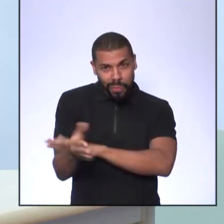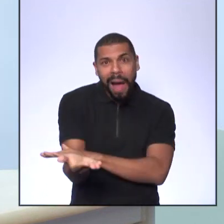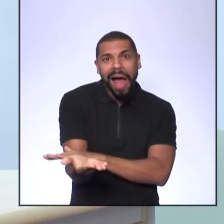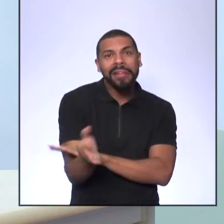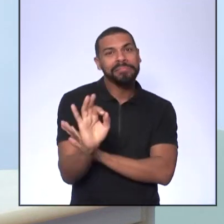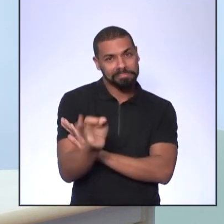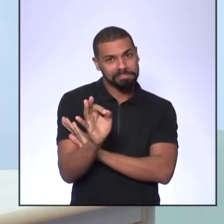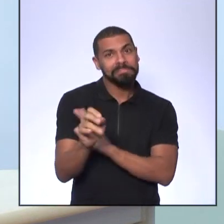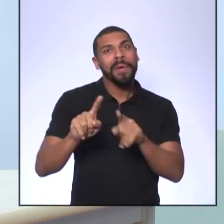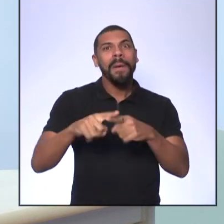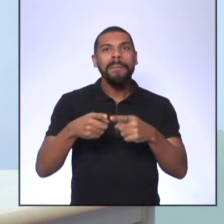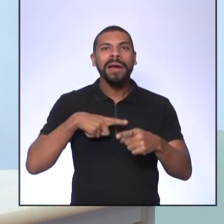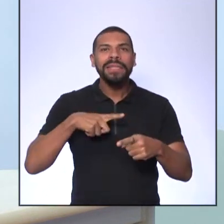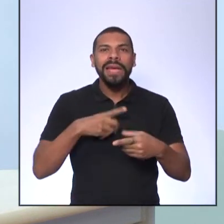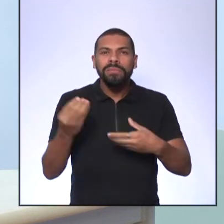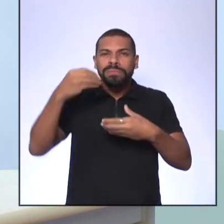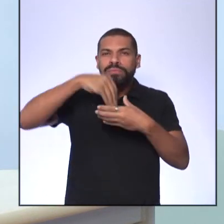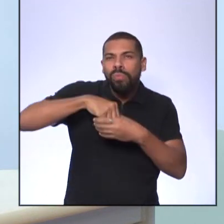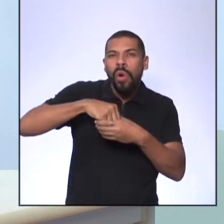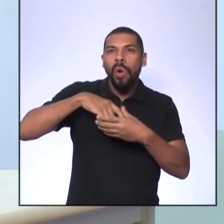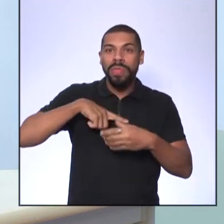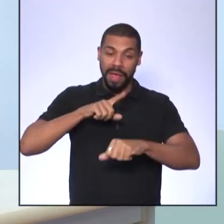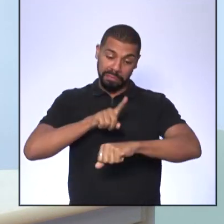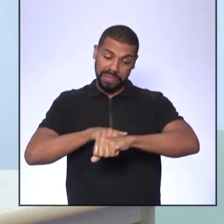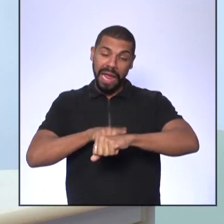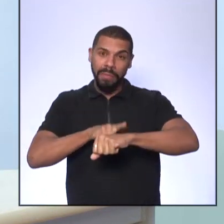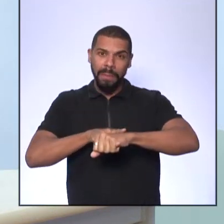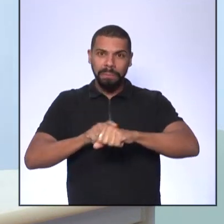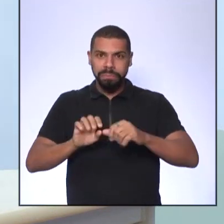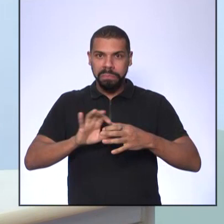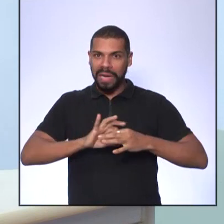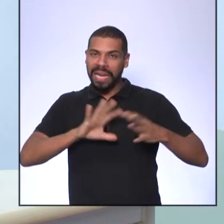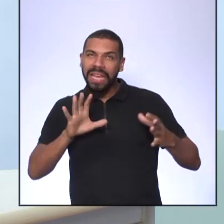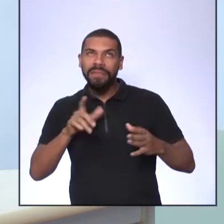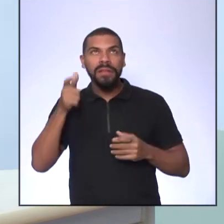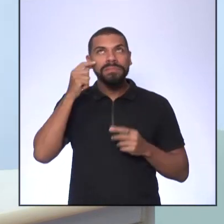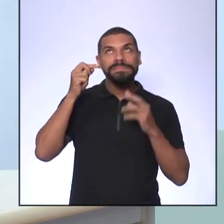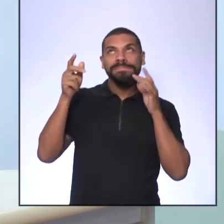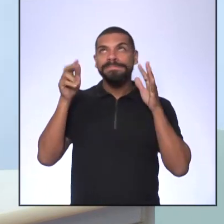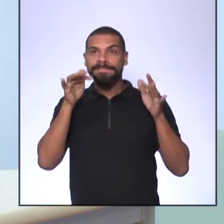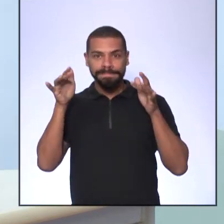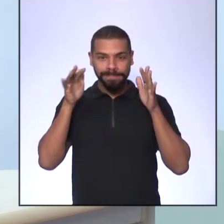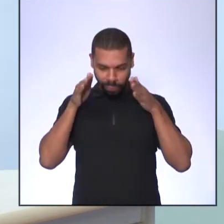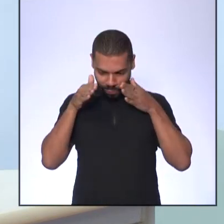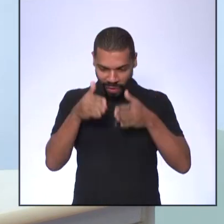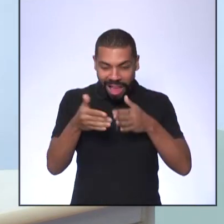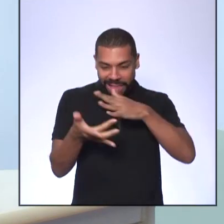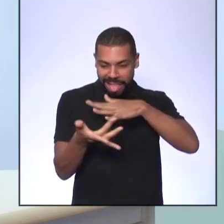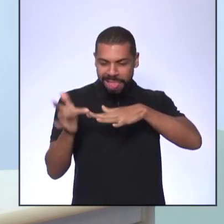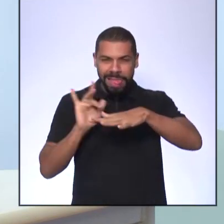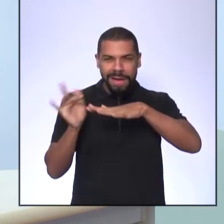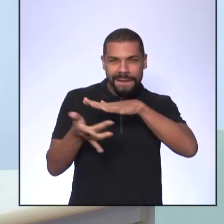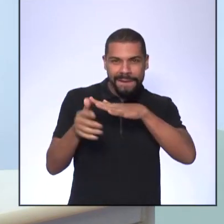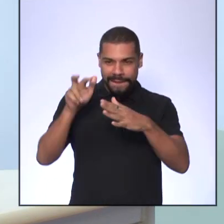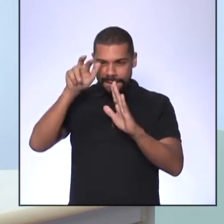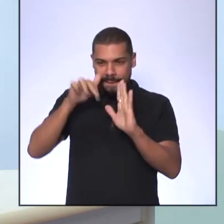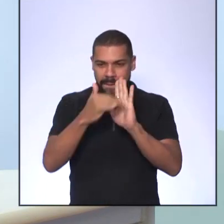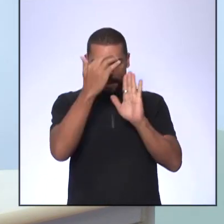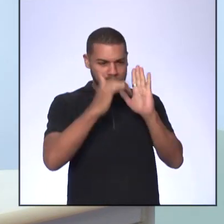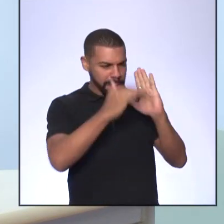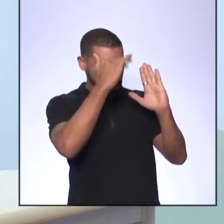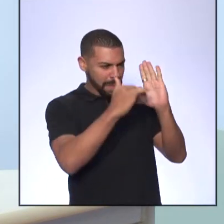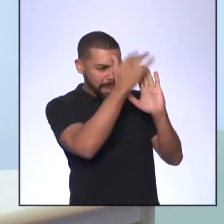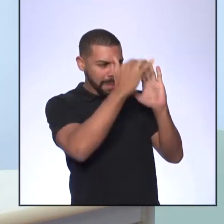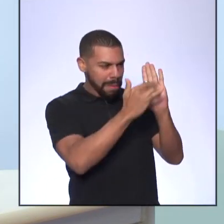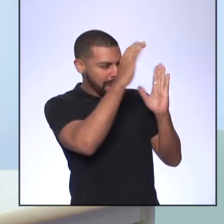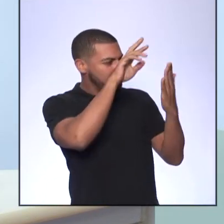e, de certa forma, temos um pouco mais de tempo para ficar olhando as redes sociais, para ficar rodando ali, vendo